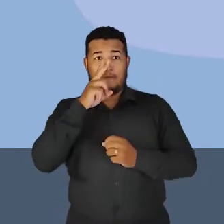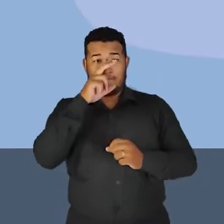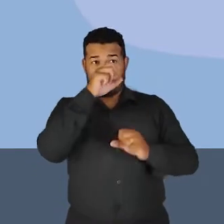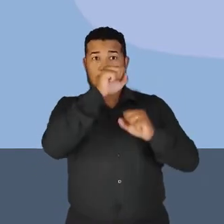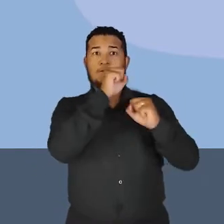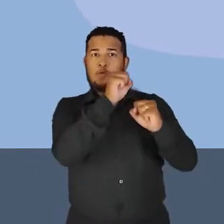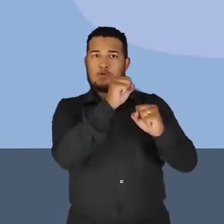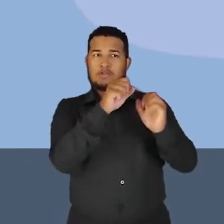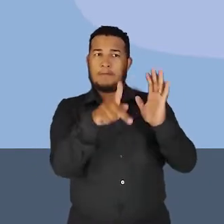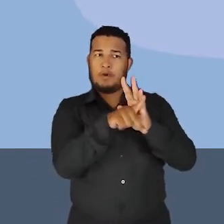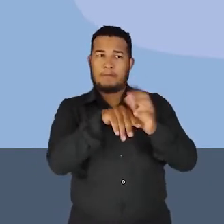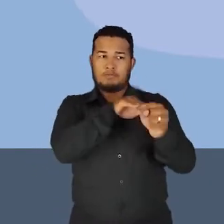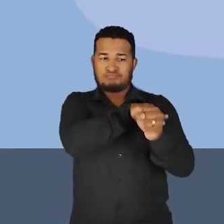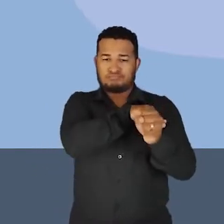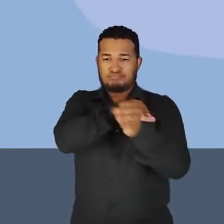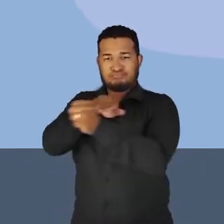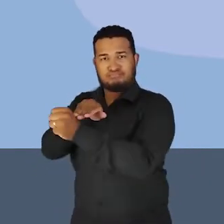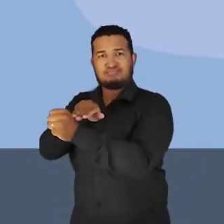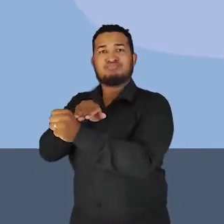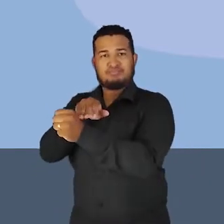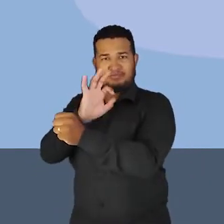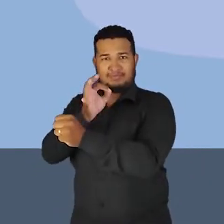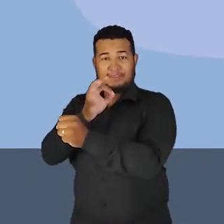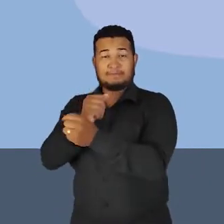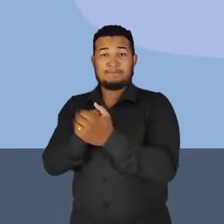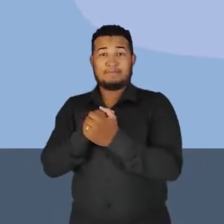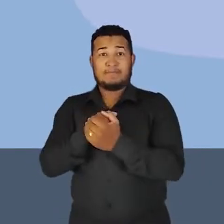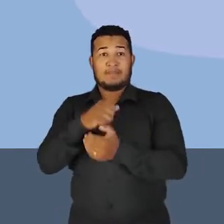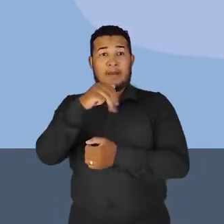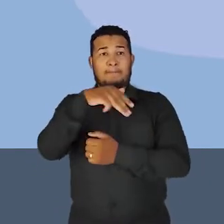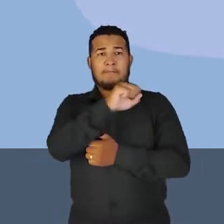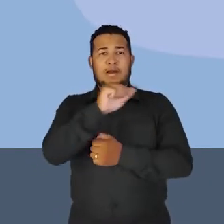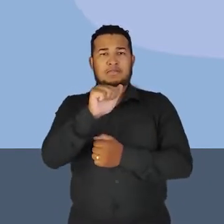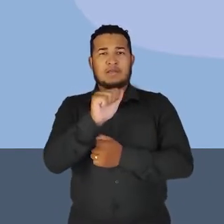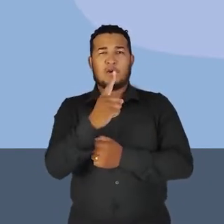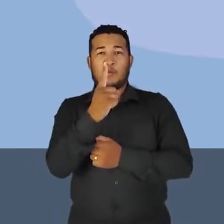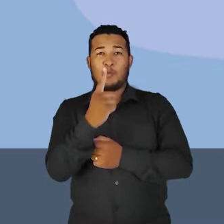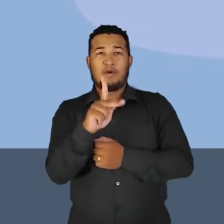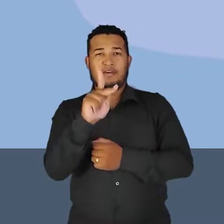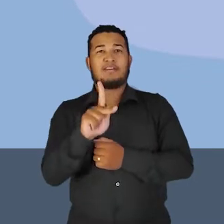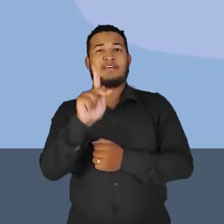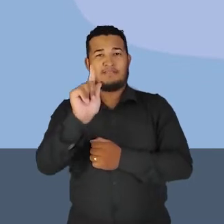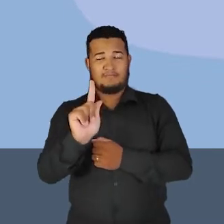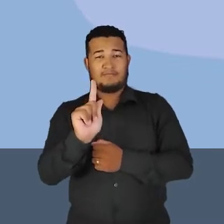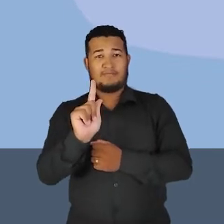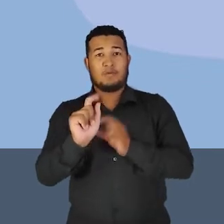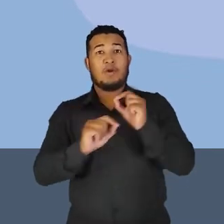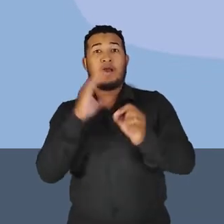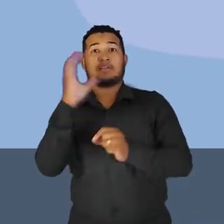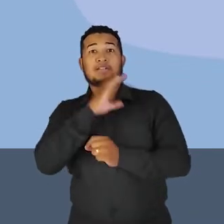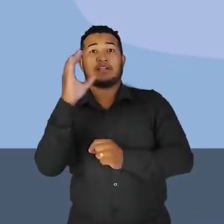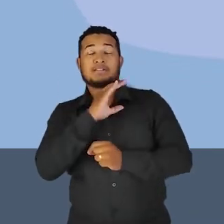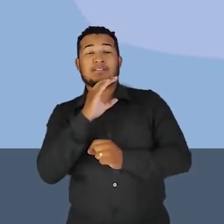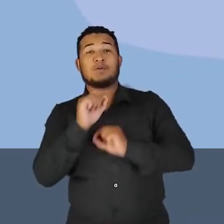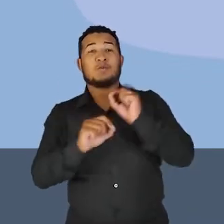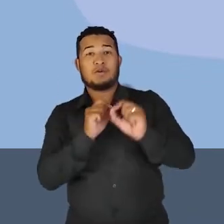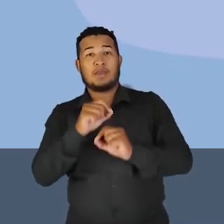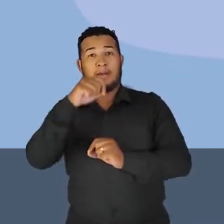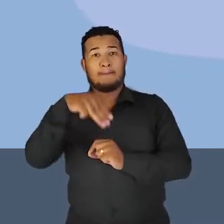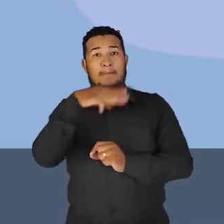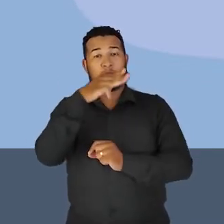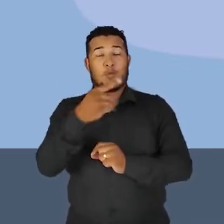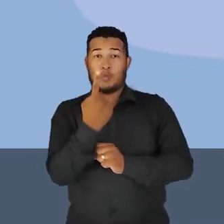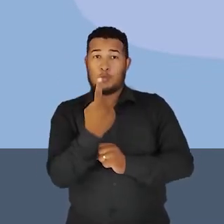o bloco para a direita. A massa ali é de 1 kg, a aceleração produzida é de 1 metro por segundo ao quadrado.